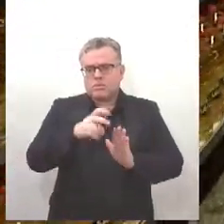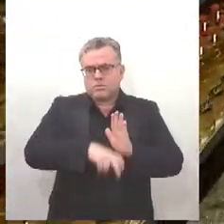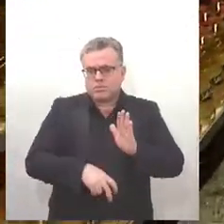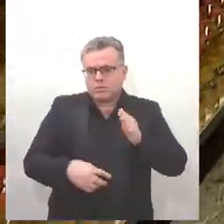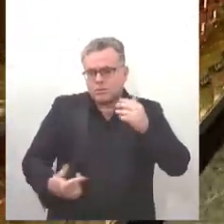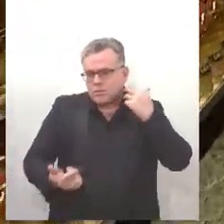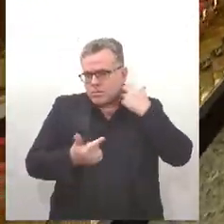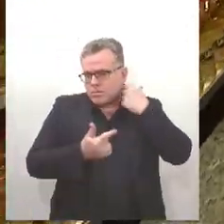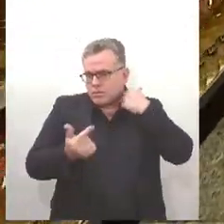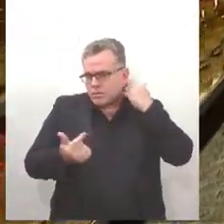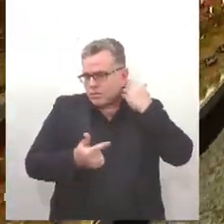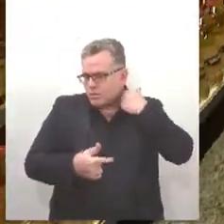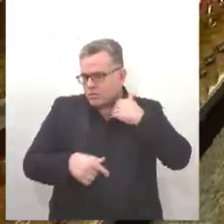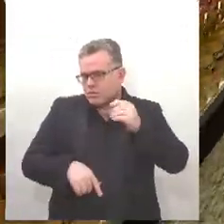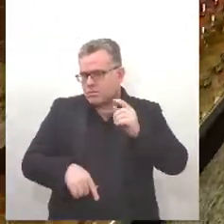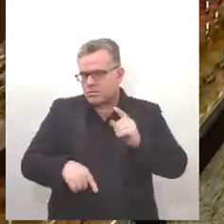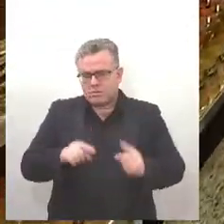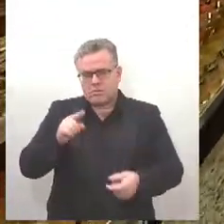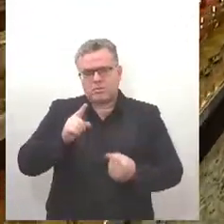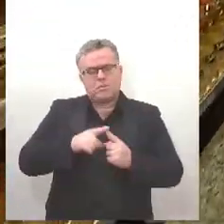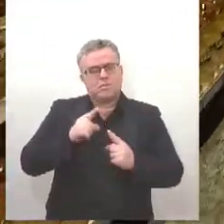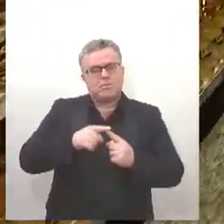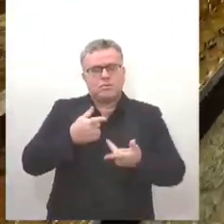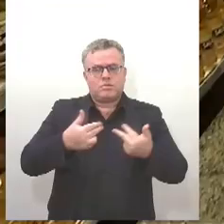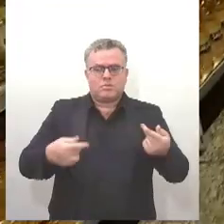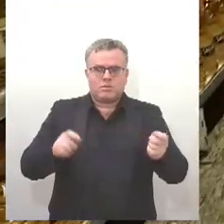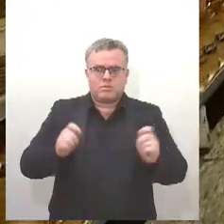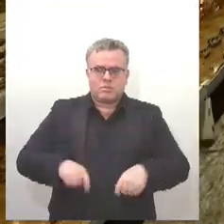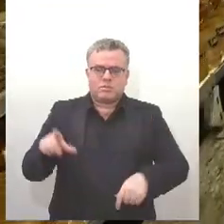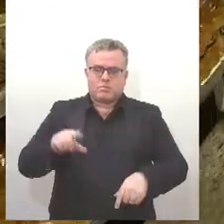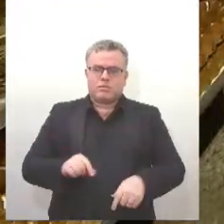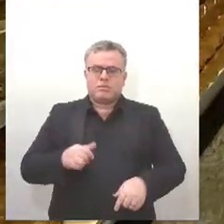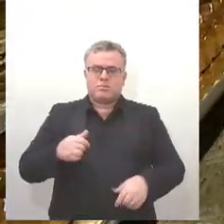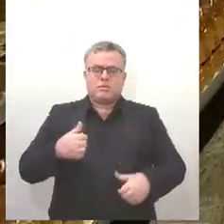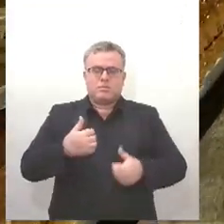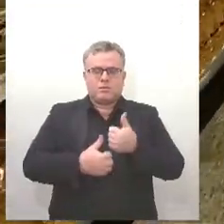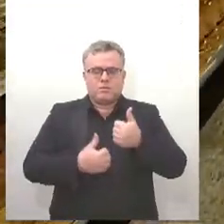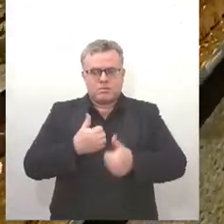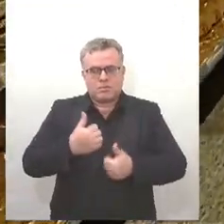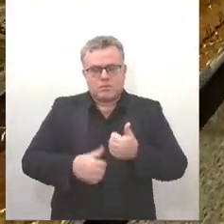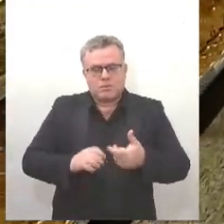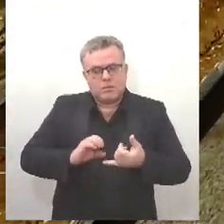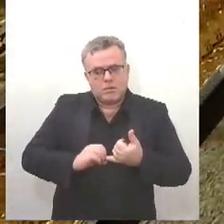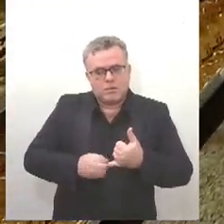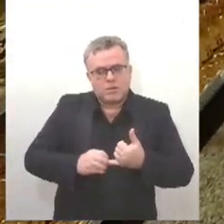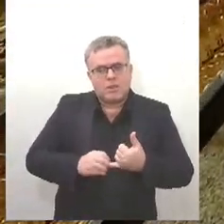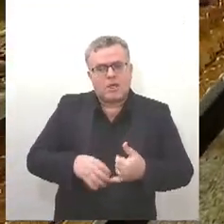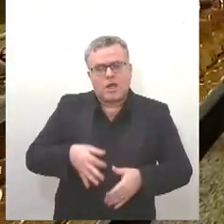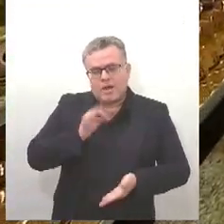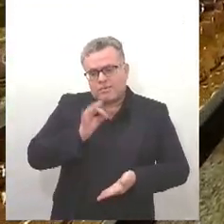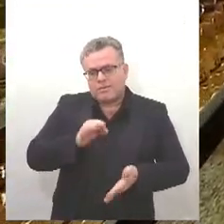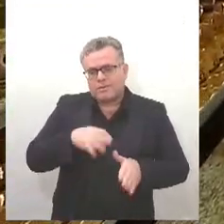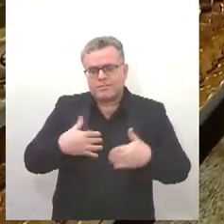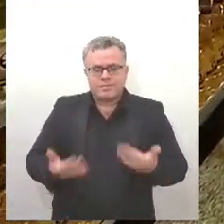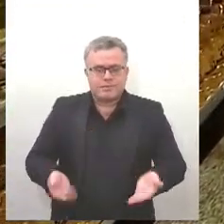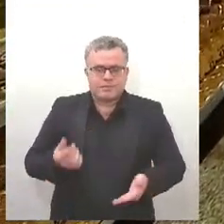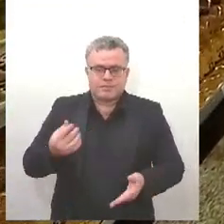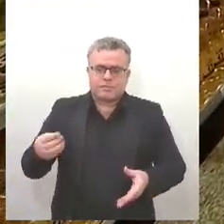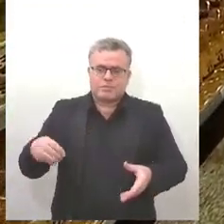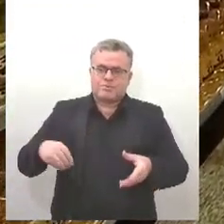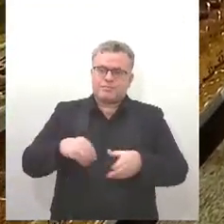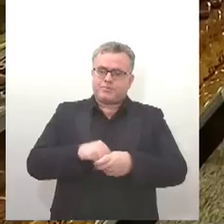básica Nacional terão alíquota zero como arroz feijão e café a novidade foi a inclusão da Carne nessa